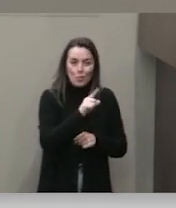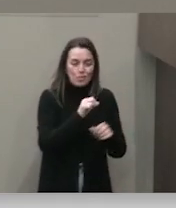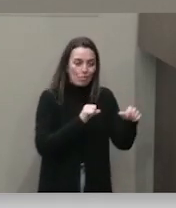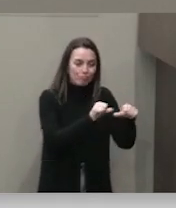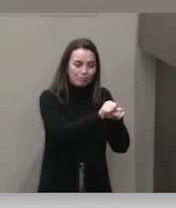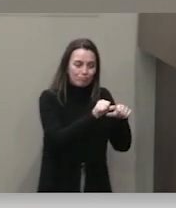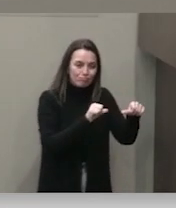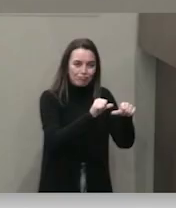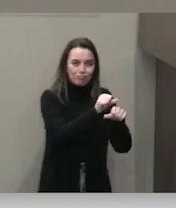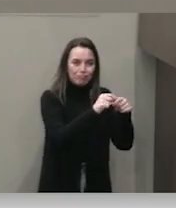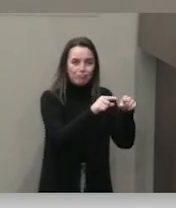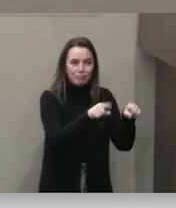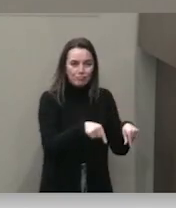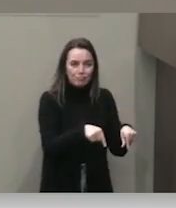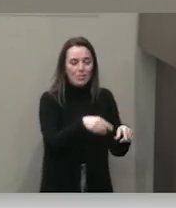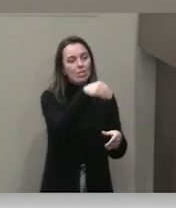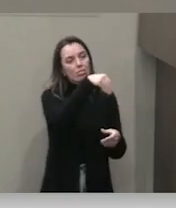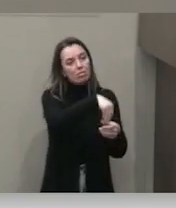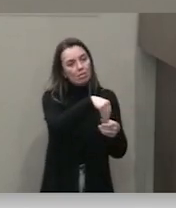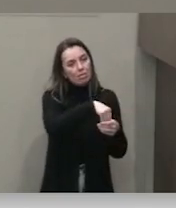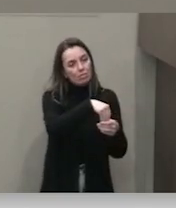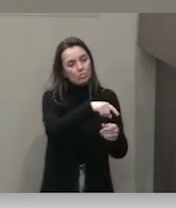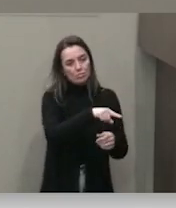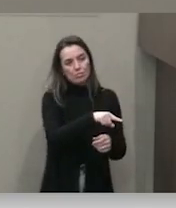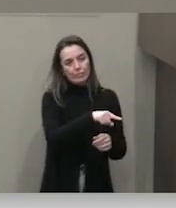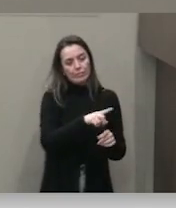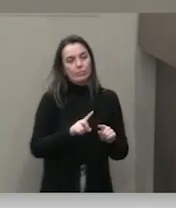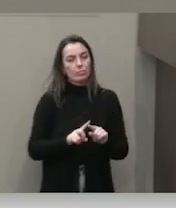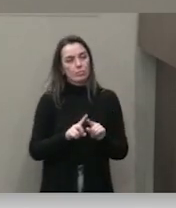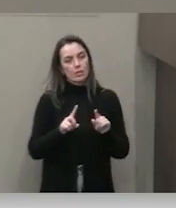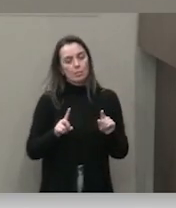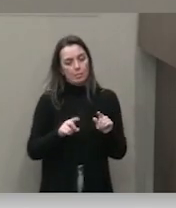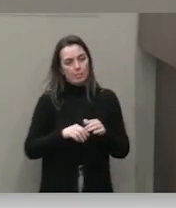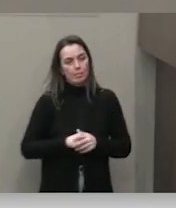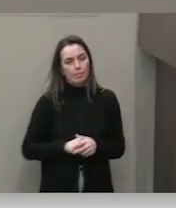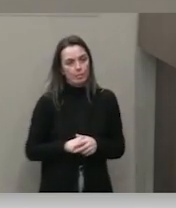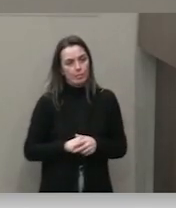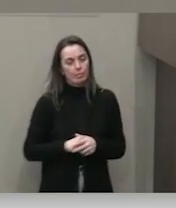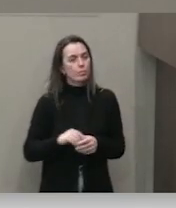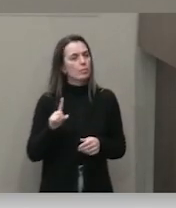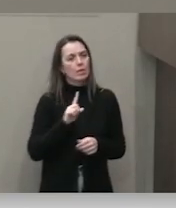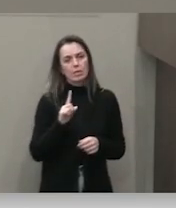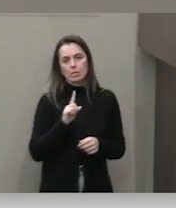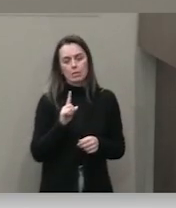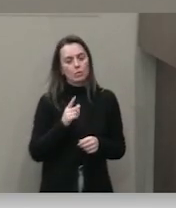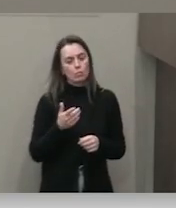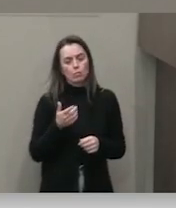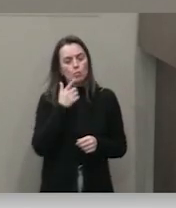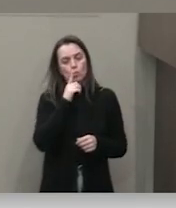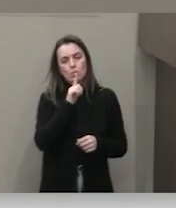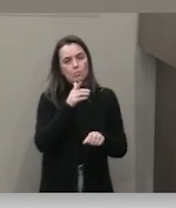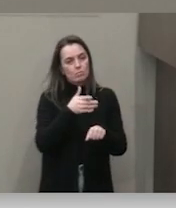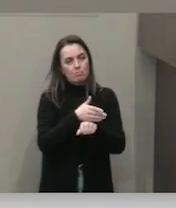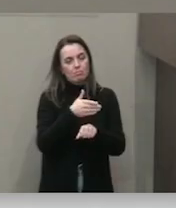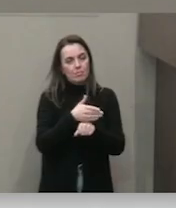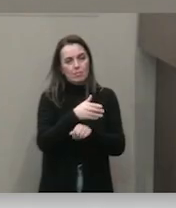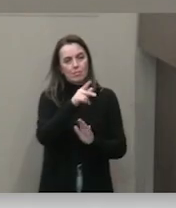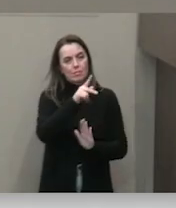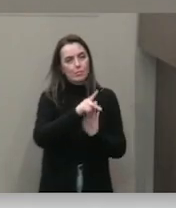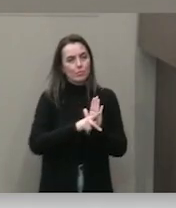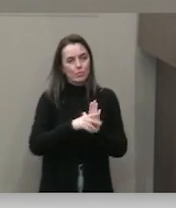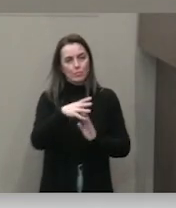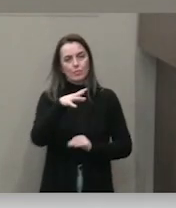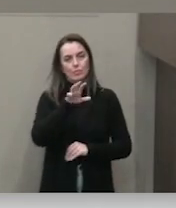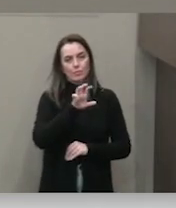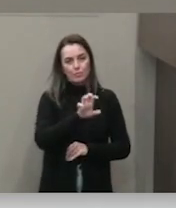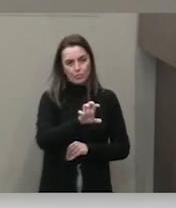política dentro da empresa. Porém, não participariam de um projeto assim,